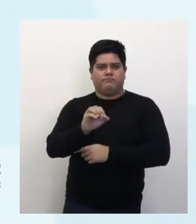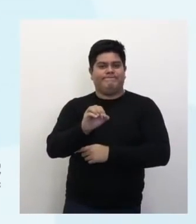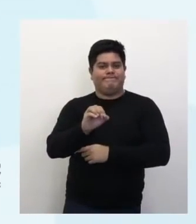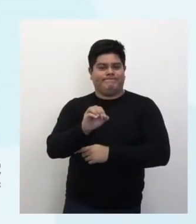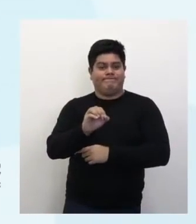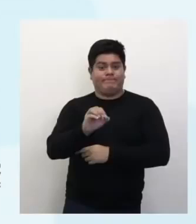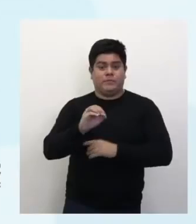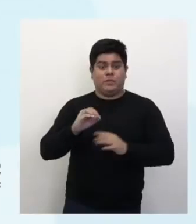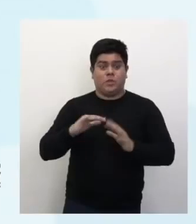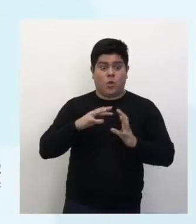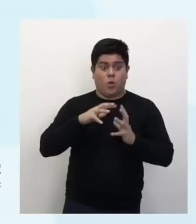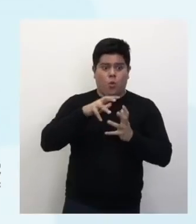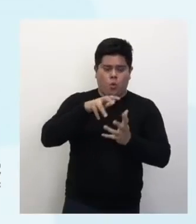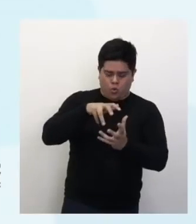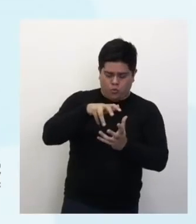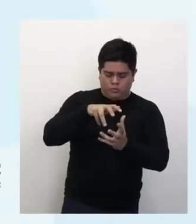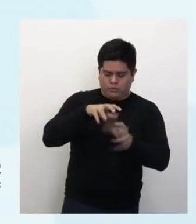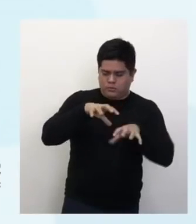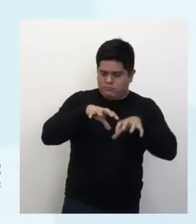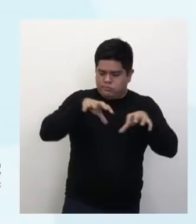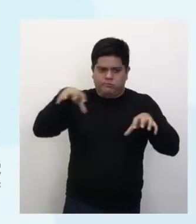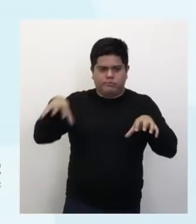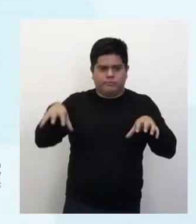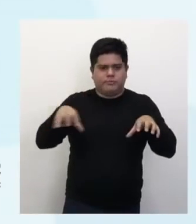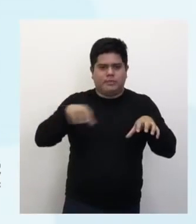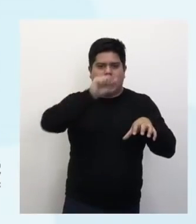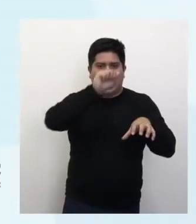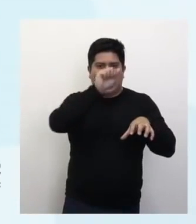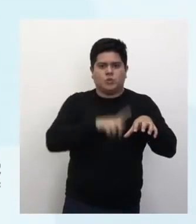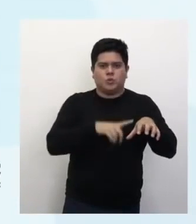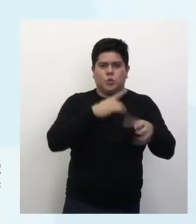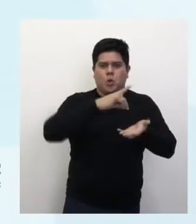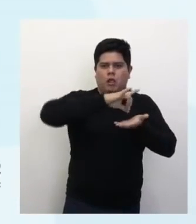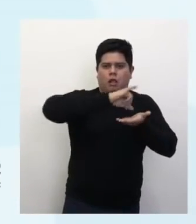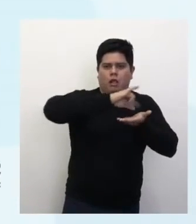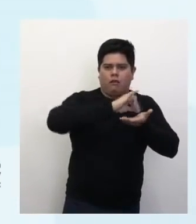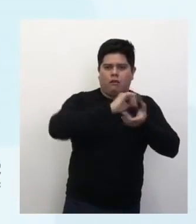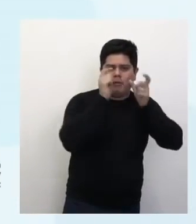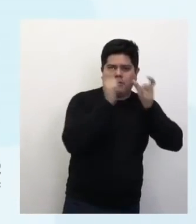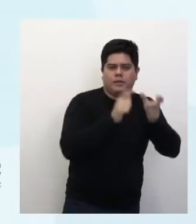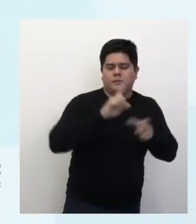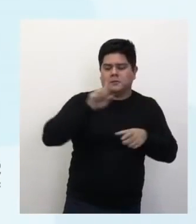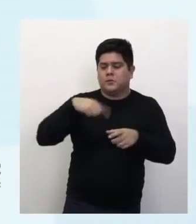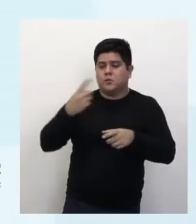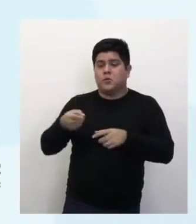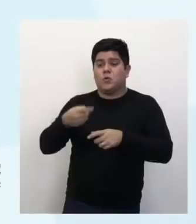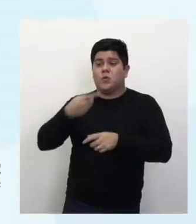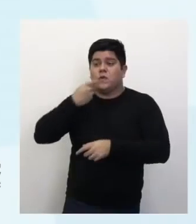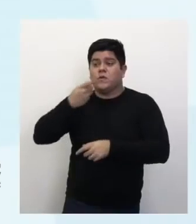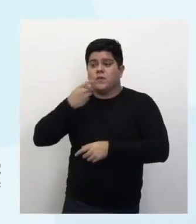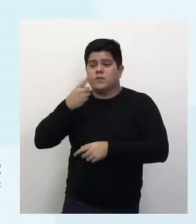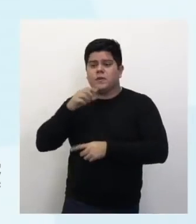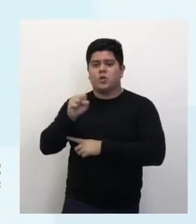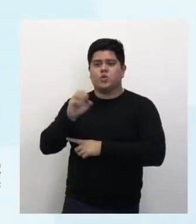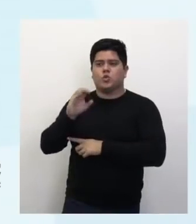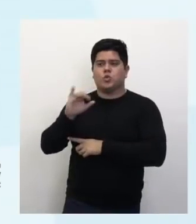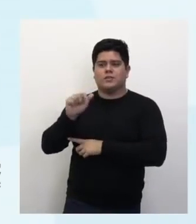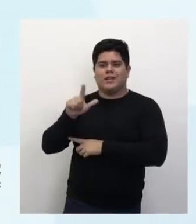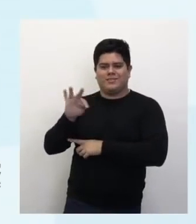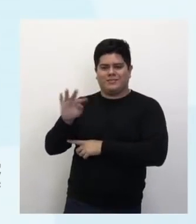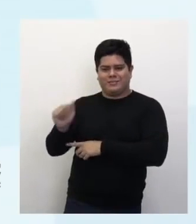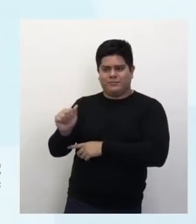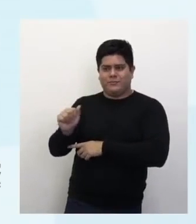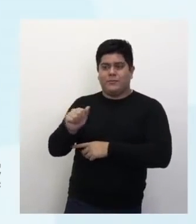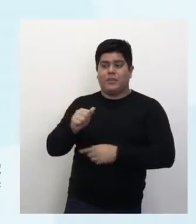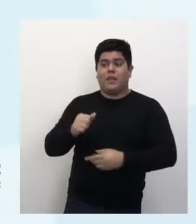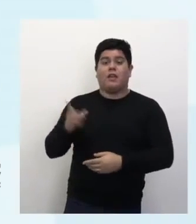o globo representado aí por duas cores, o azul capitalista, o vermelho socialista, e a queda do Muro de Berlim